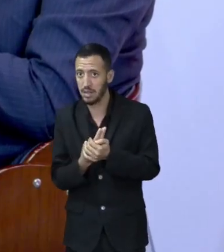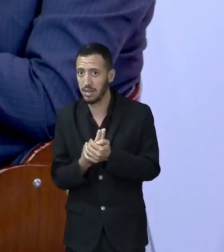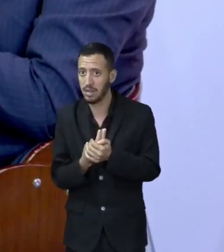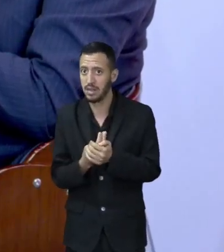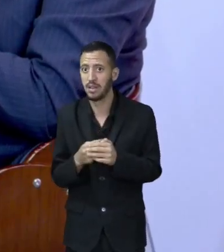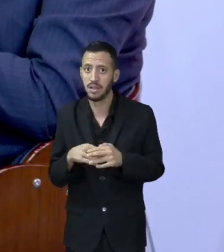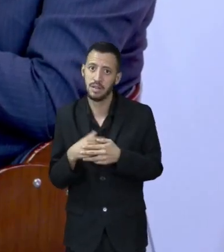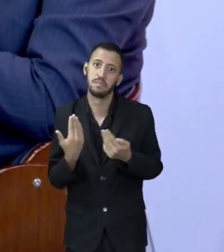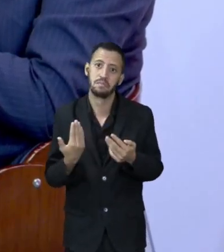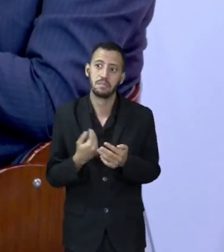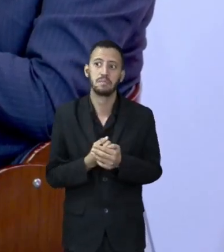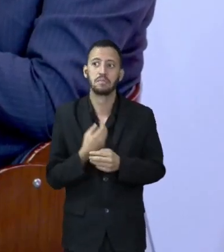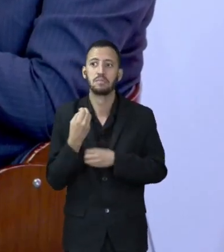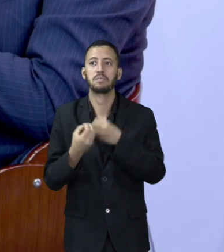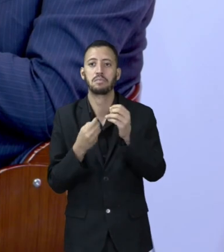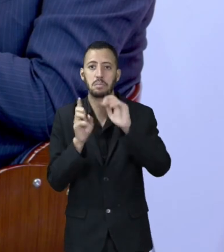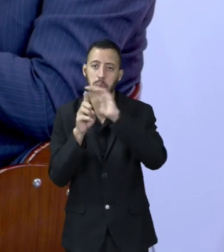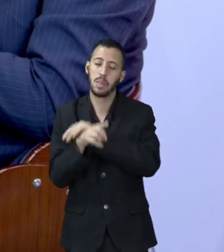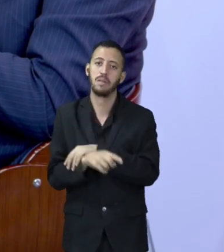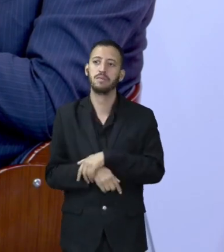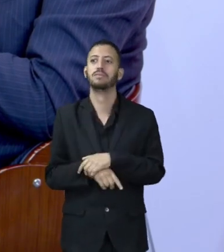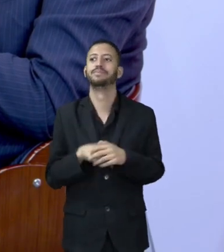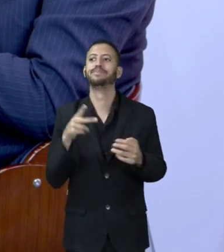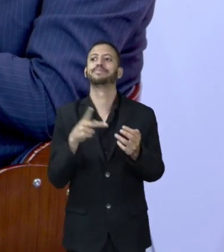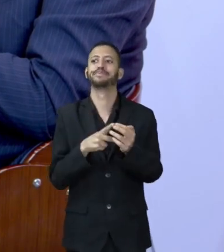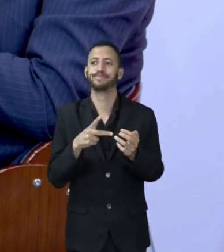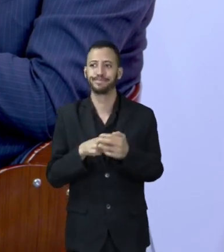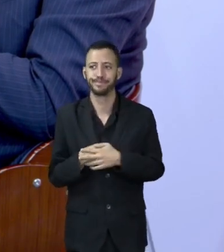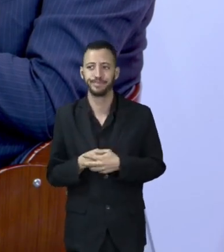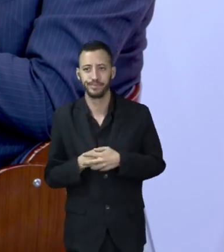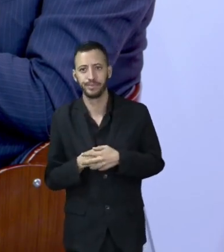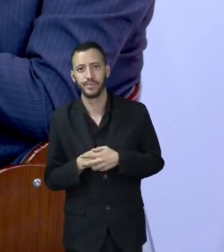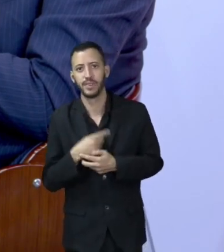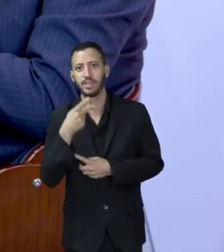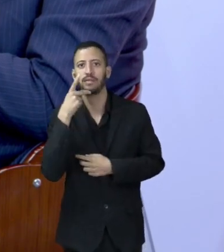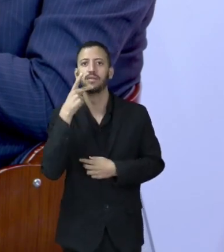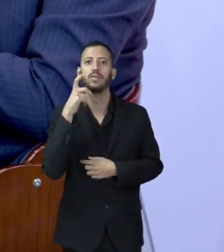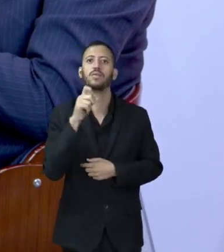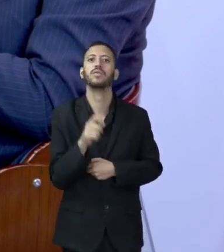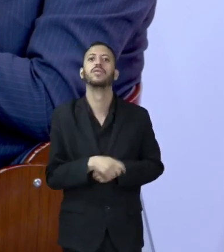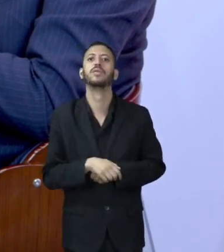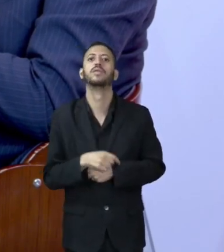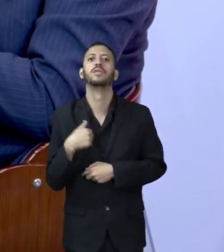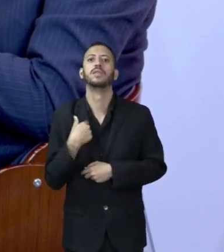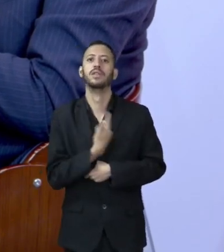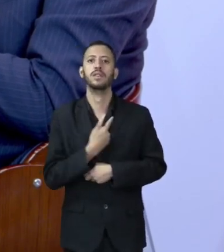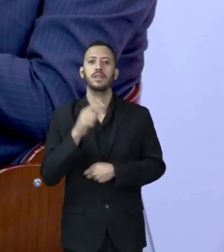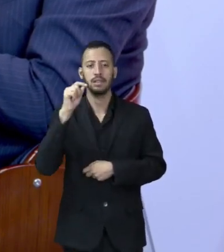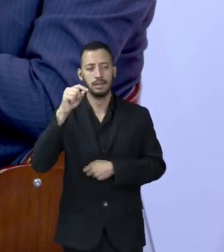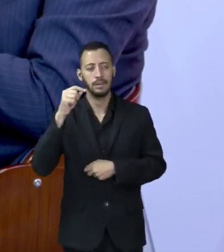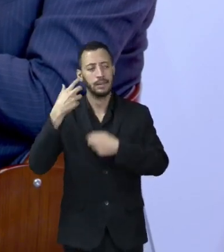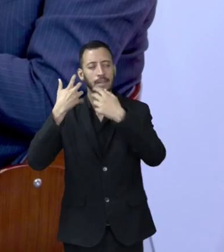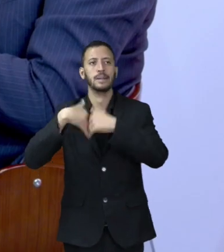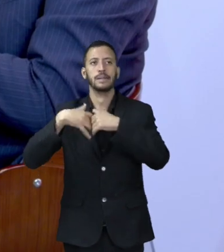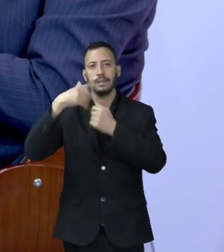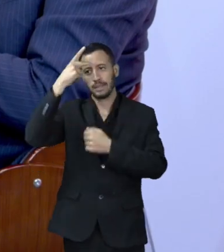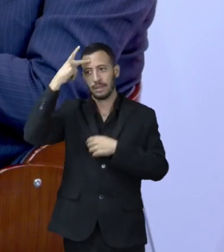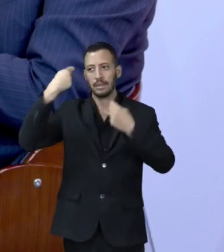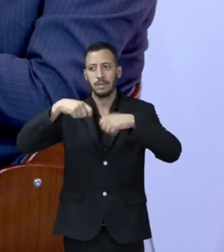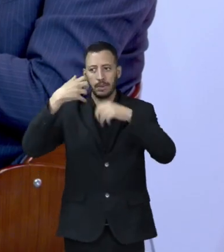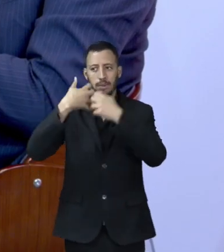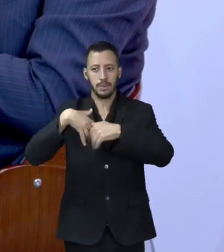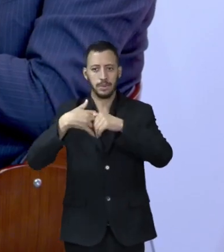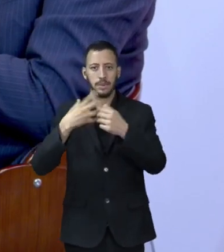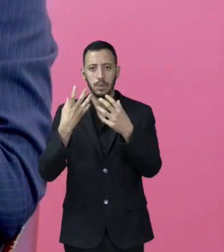acho que essa é uma pergunta que realmente ela faz com que a gente reflita, né? As pessoas precisam refletir